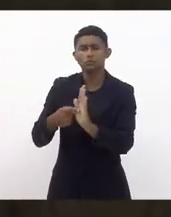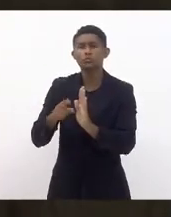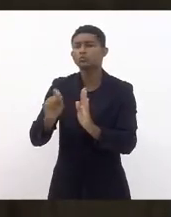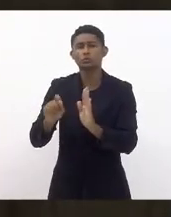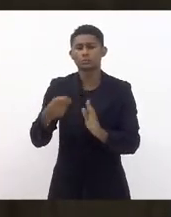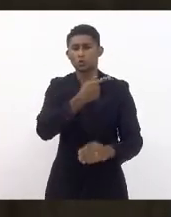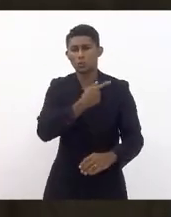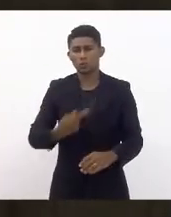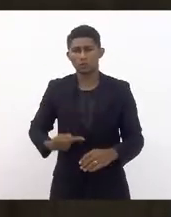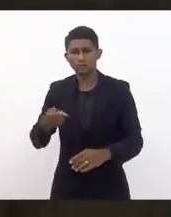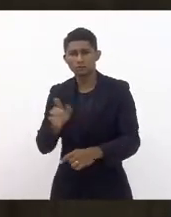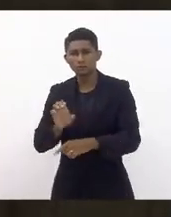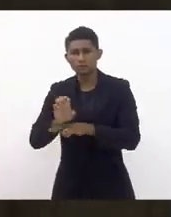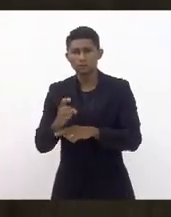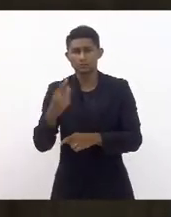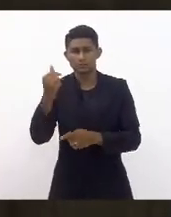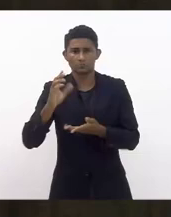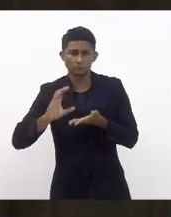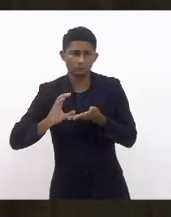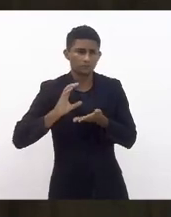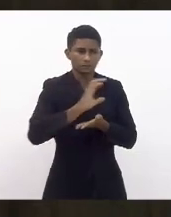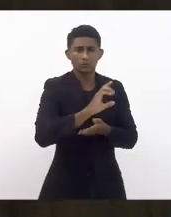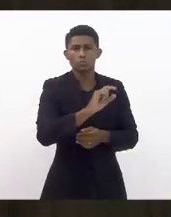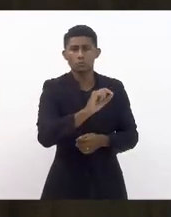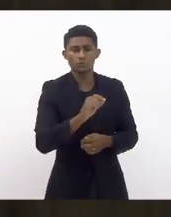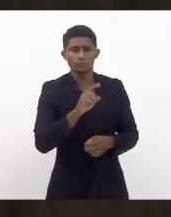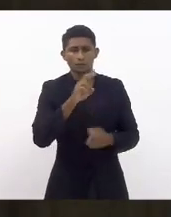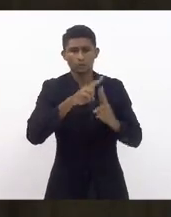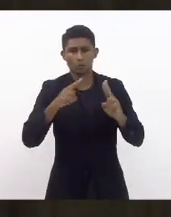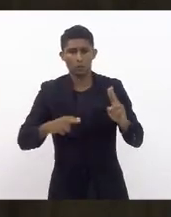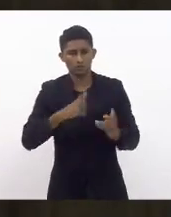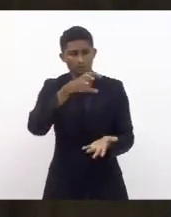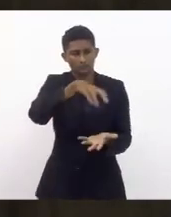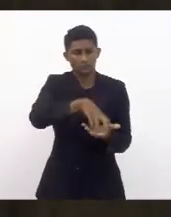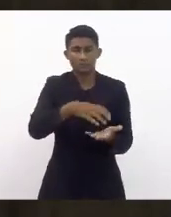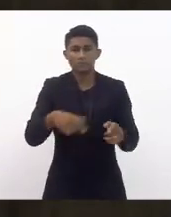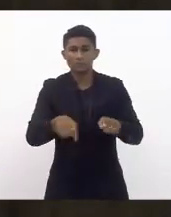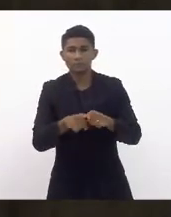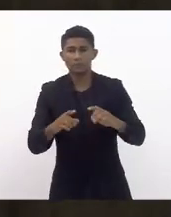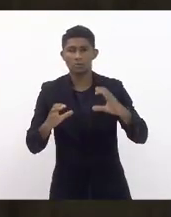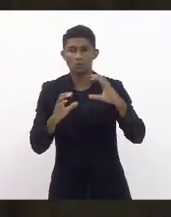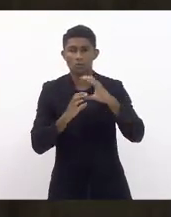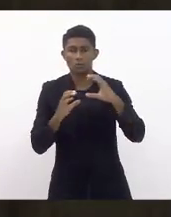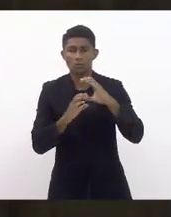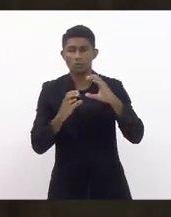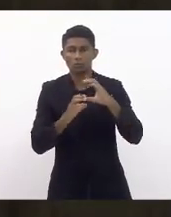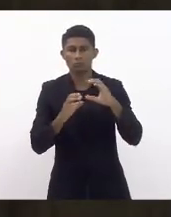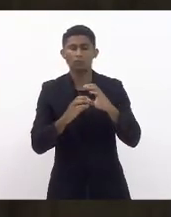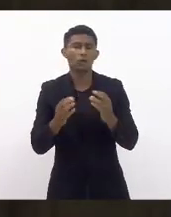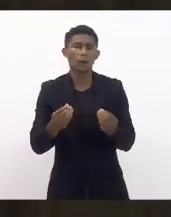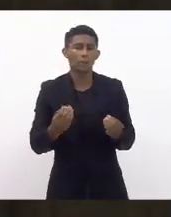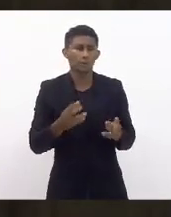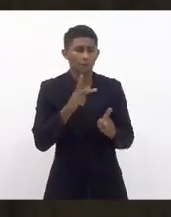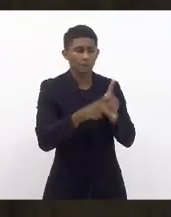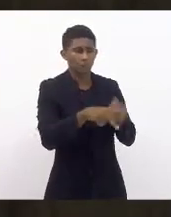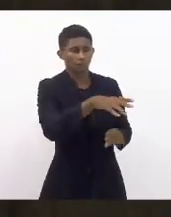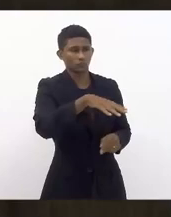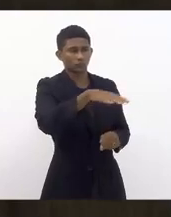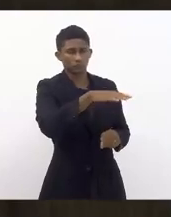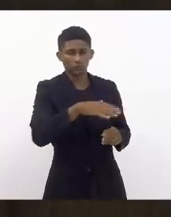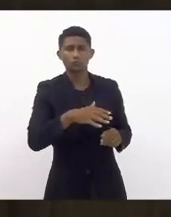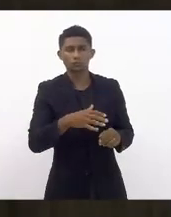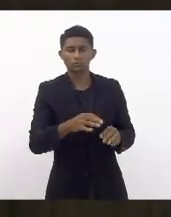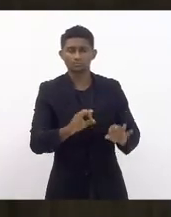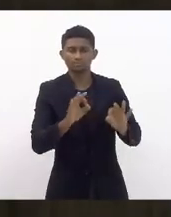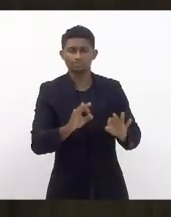estado investir numa sede própria para a UERJ, fazer concurso público para poder dar atendimento à população da nossa região, para